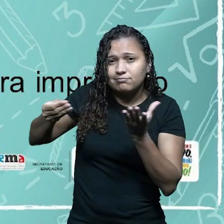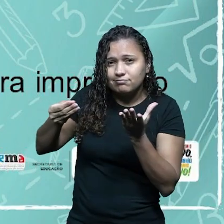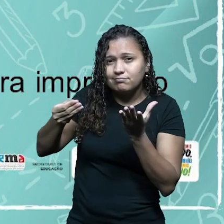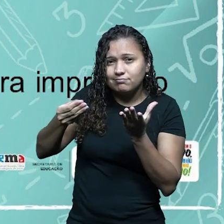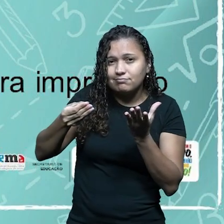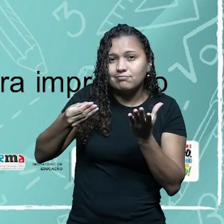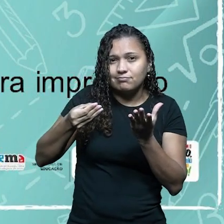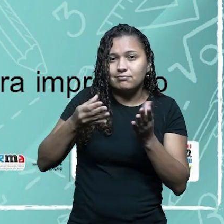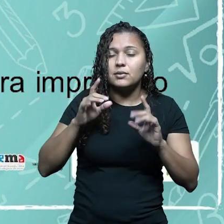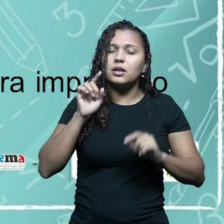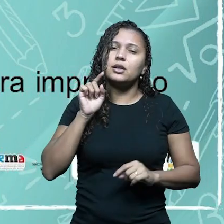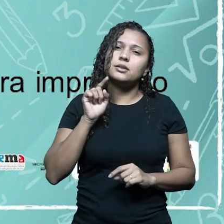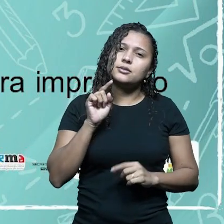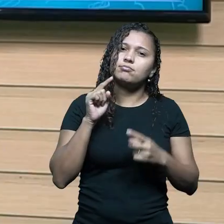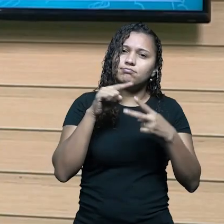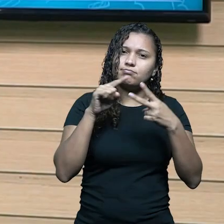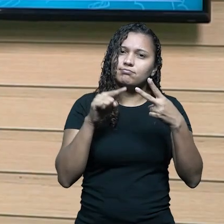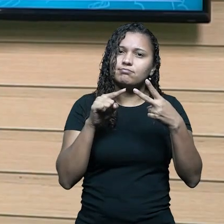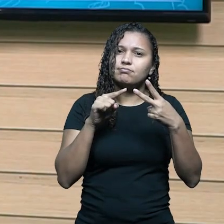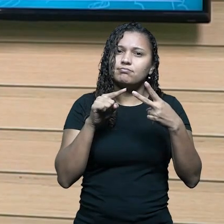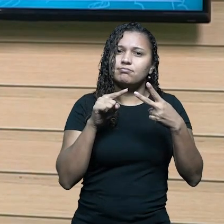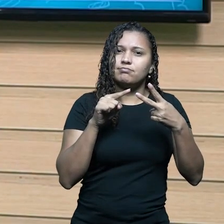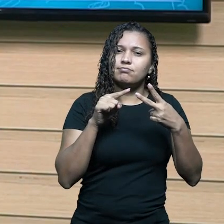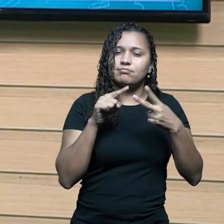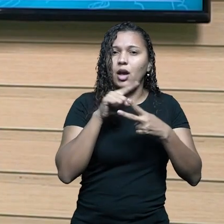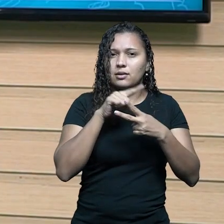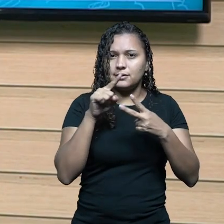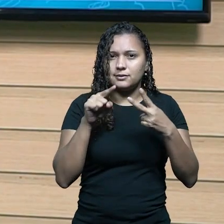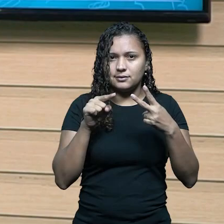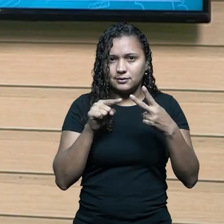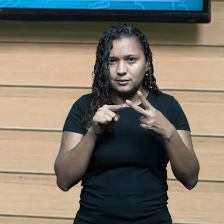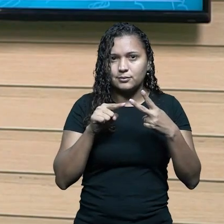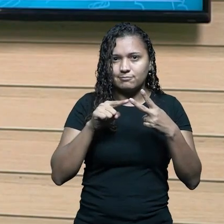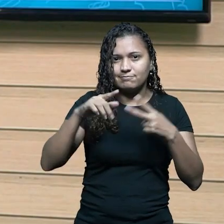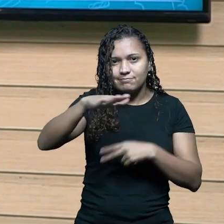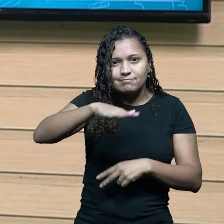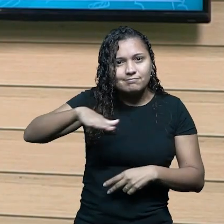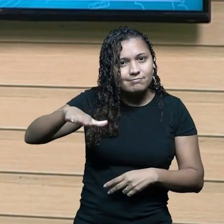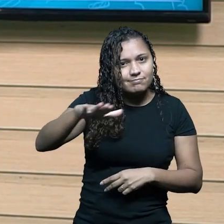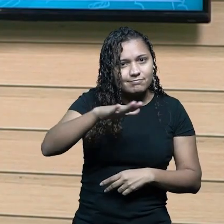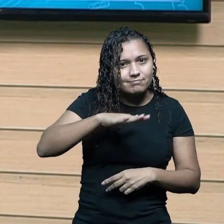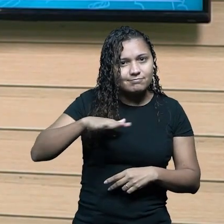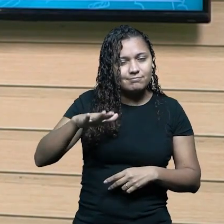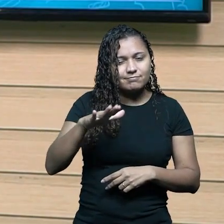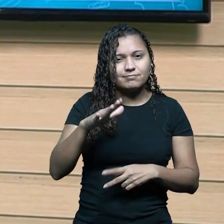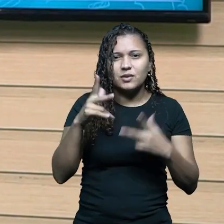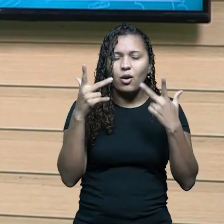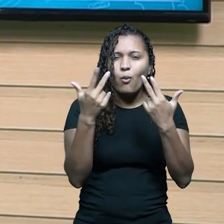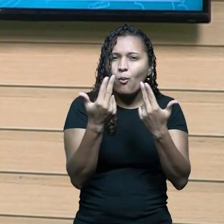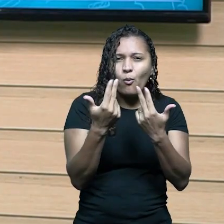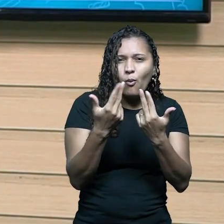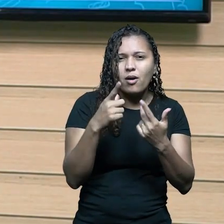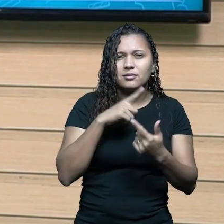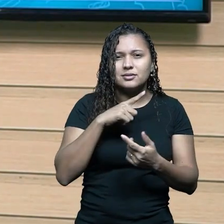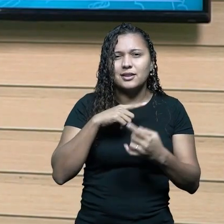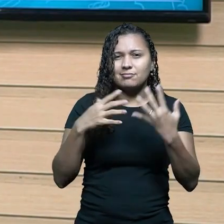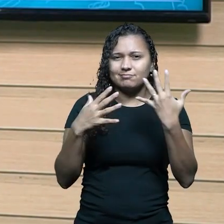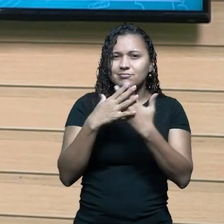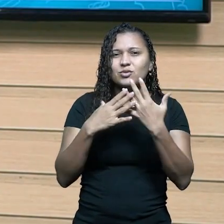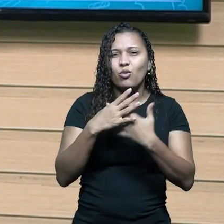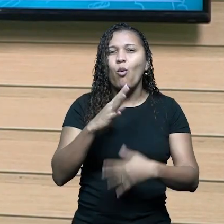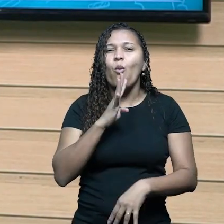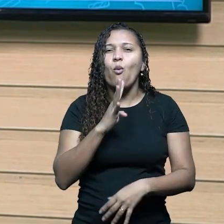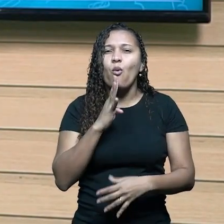para impressão ou plotagem. Então aqui são dois ambientes. Assim